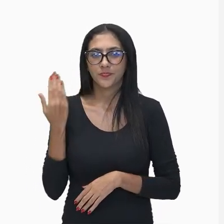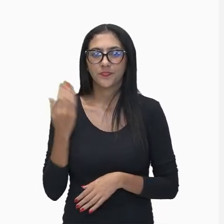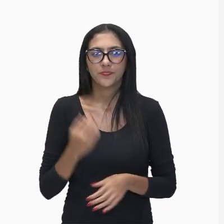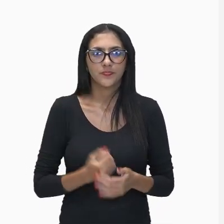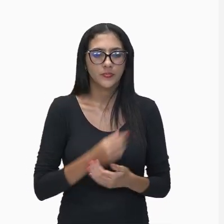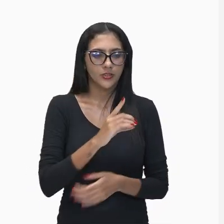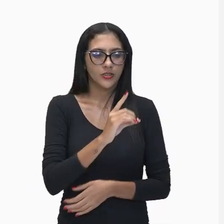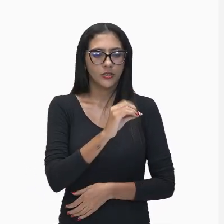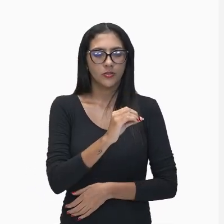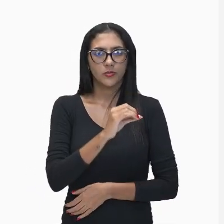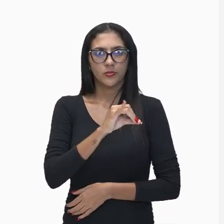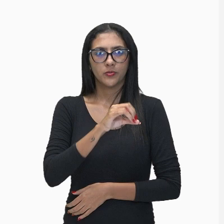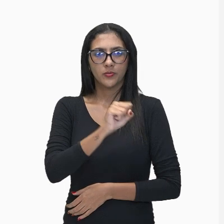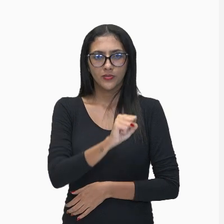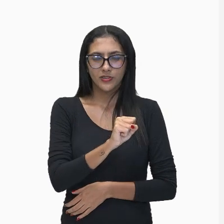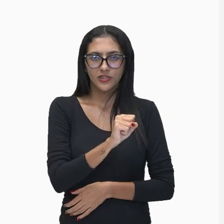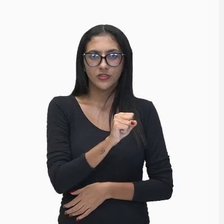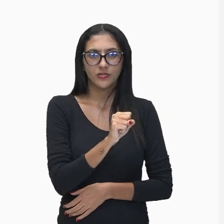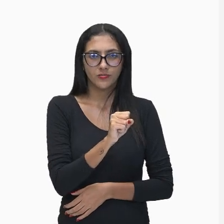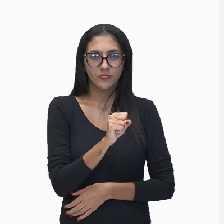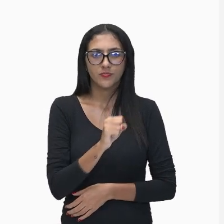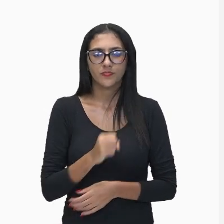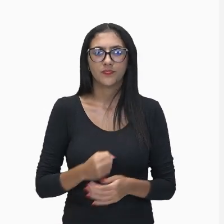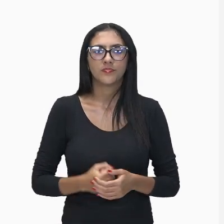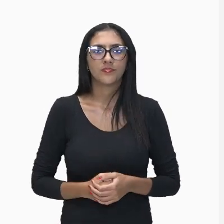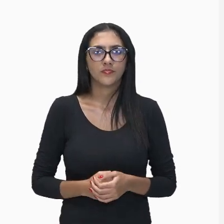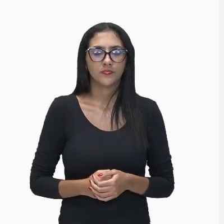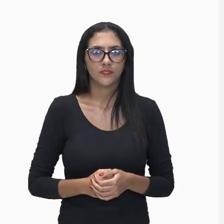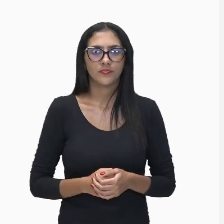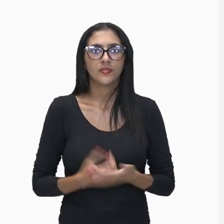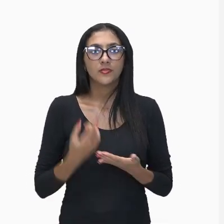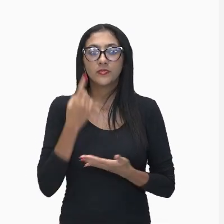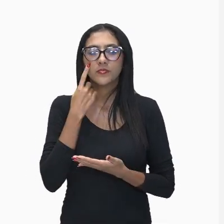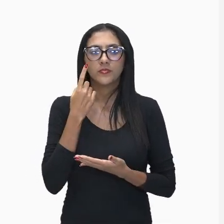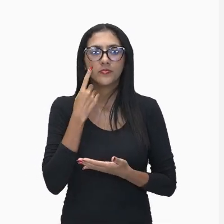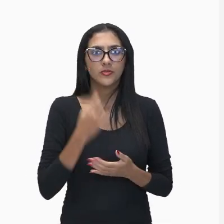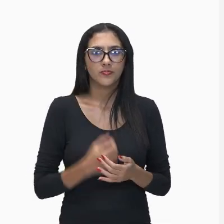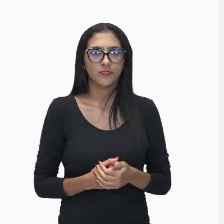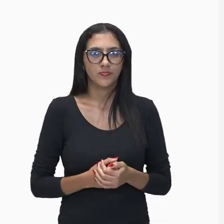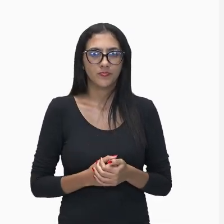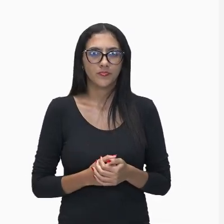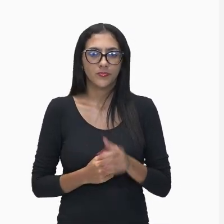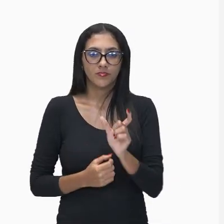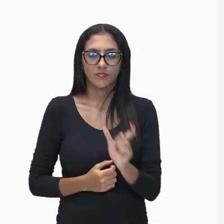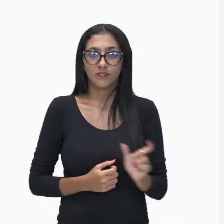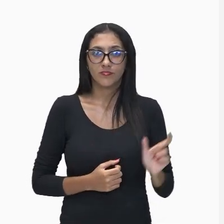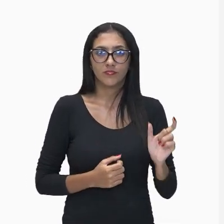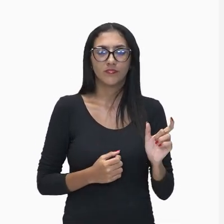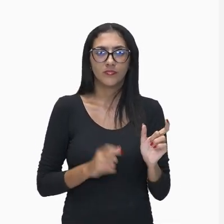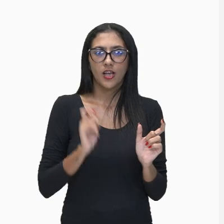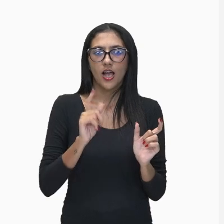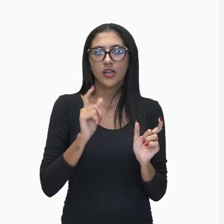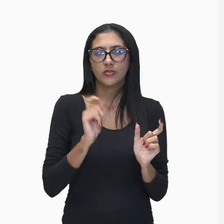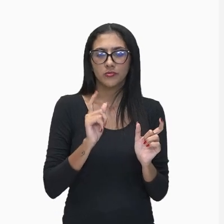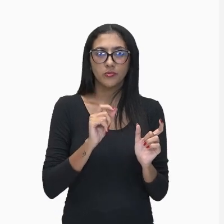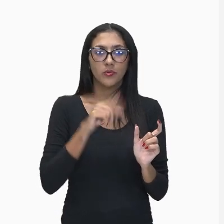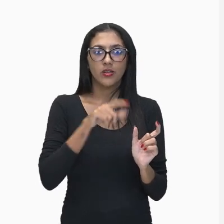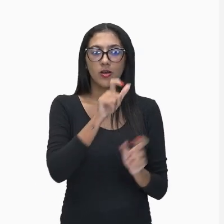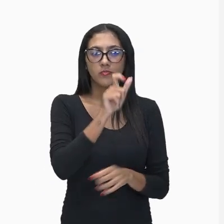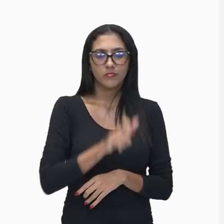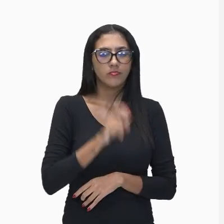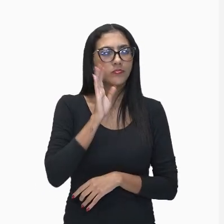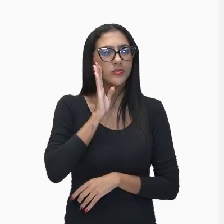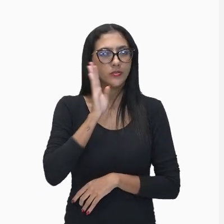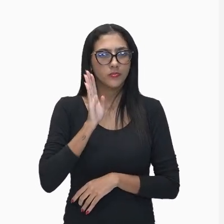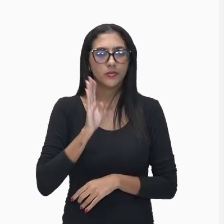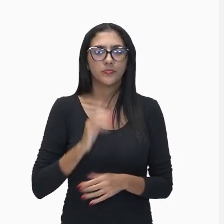da pizza desapareceram. Então, observe que o sujeito 2/3 da pizza, ok? Esse é o nosso sujeito, e